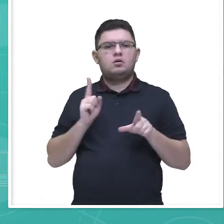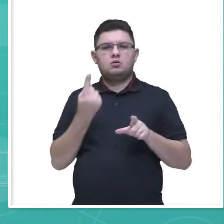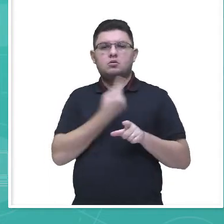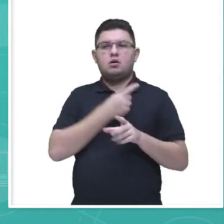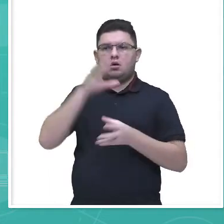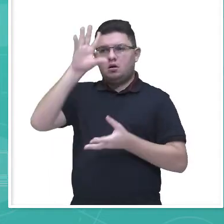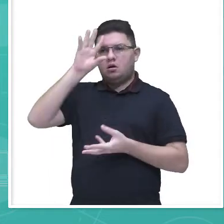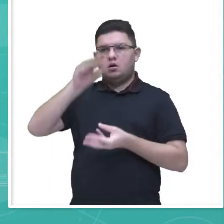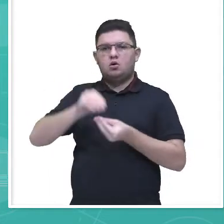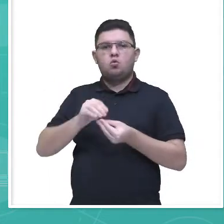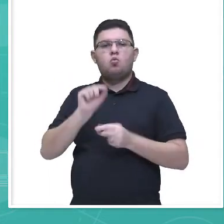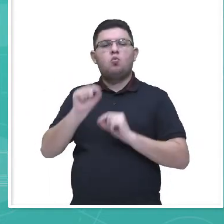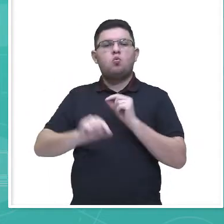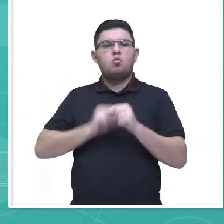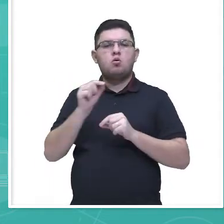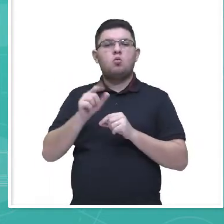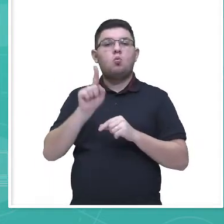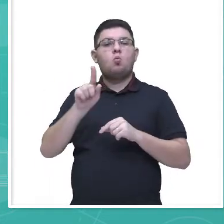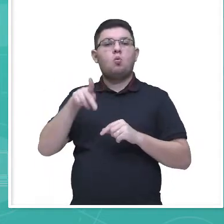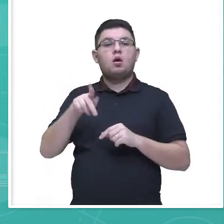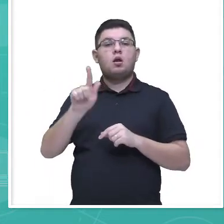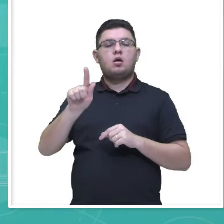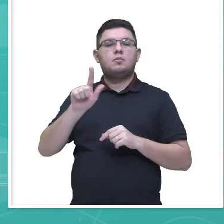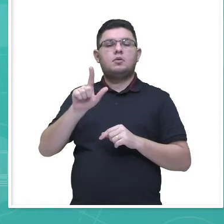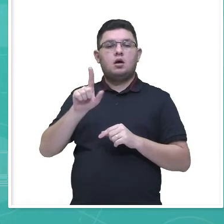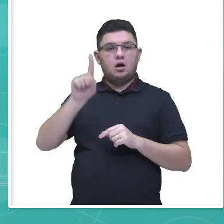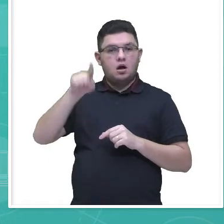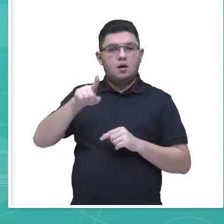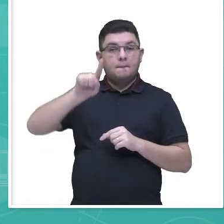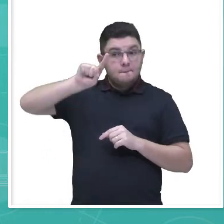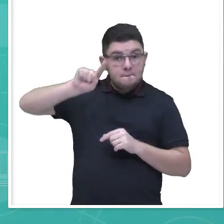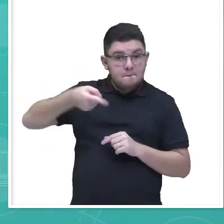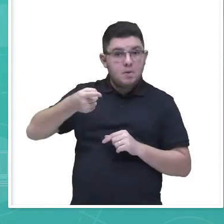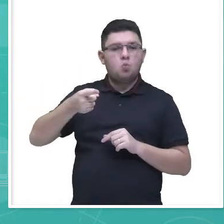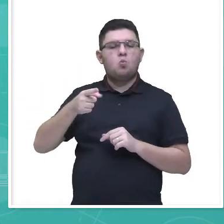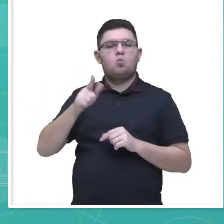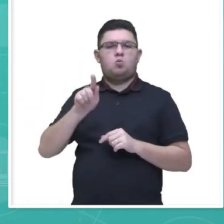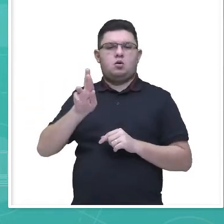tem 1.000 gramas e 0,5 quilo, que é meio quilo, nós temos aí 500 gramas, certo?